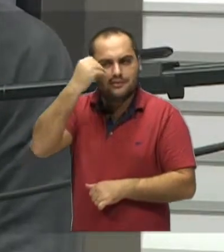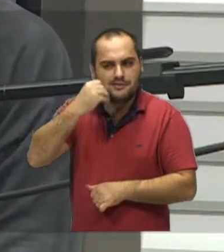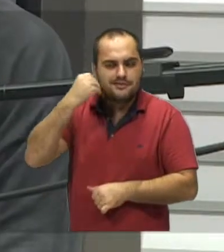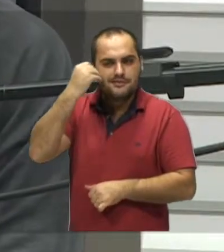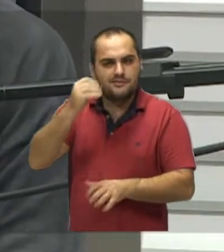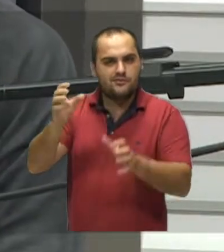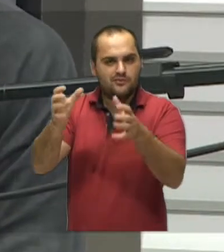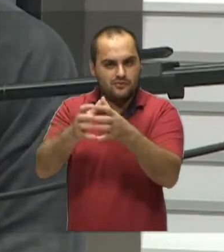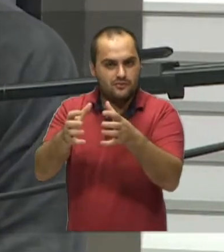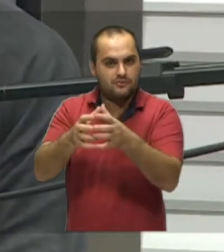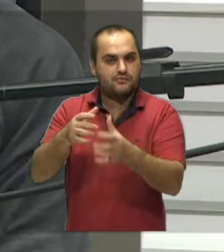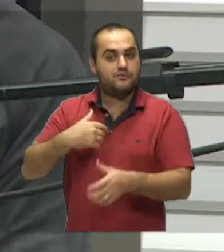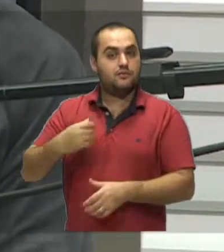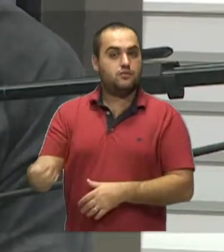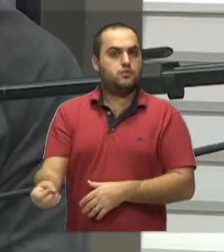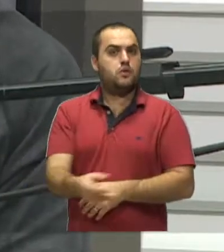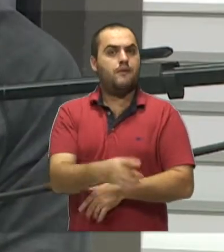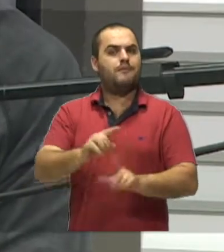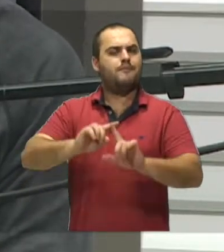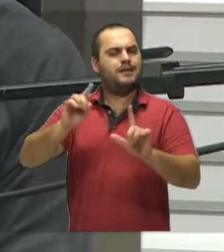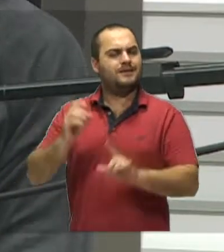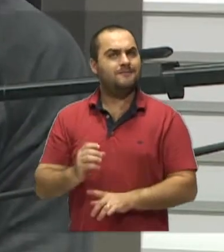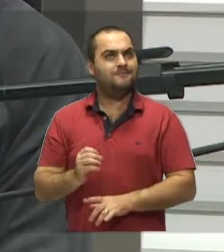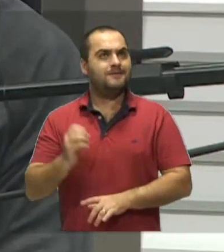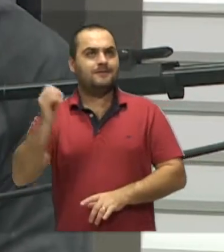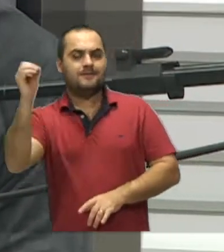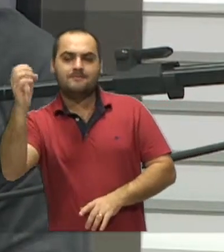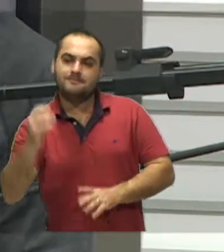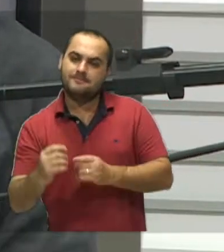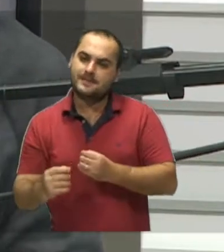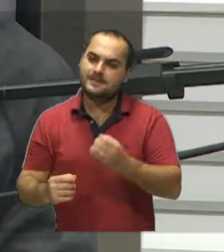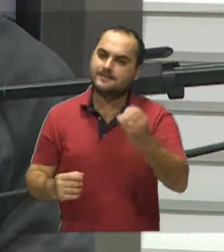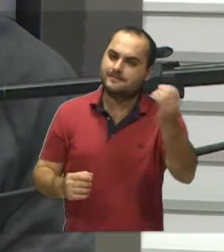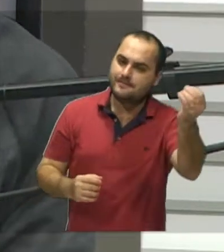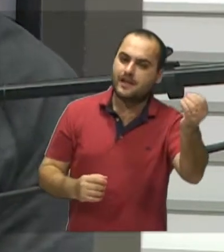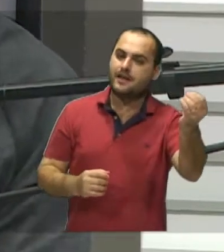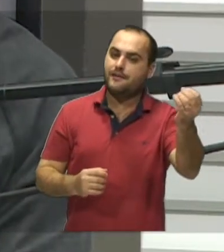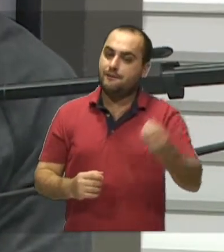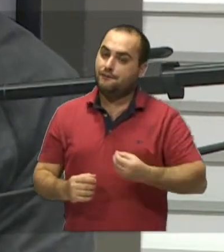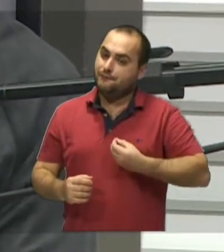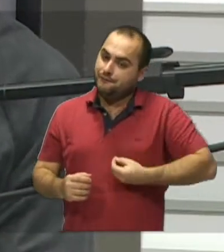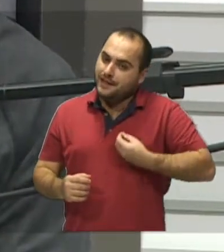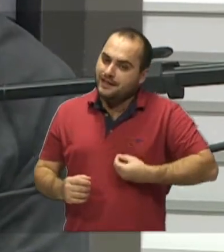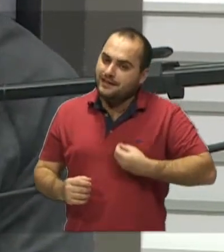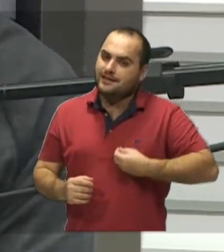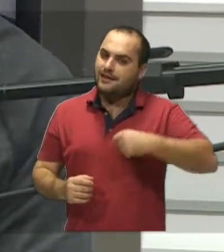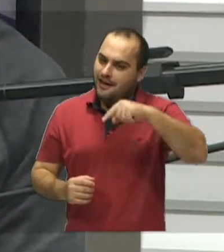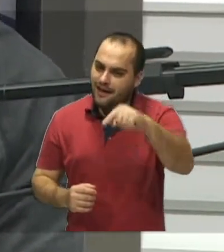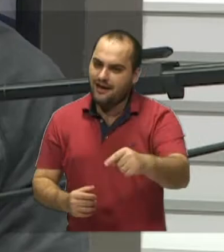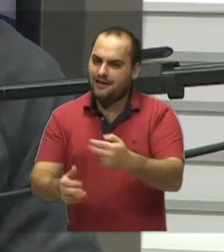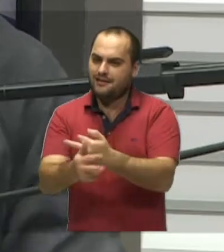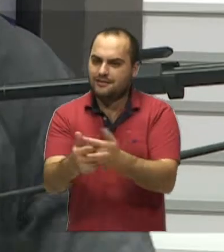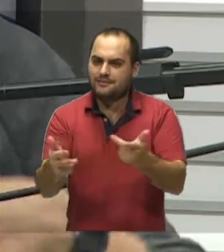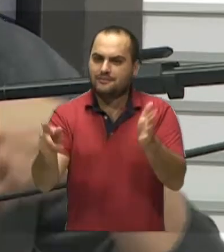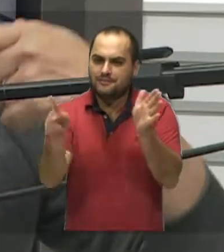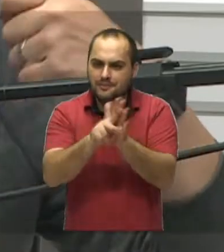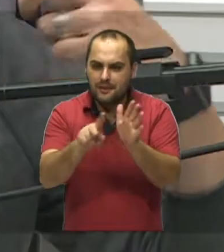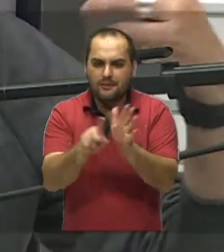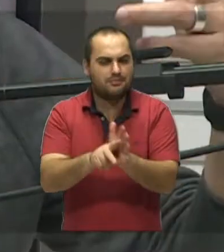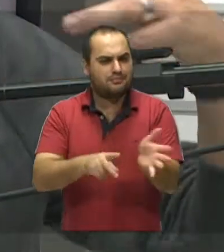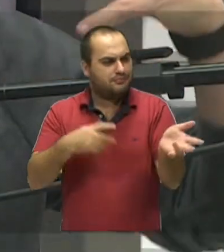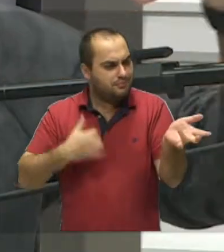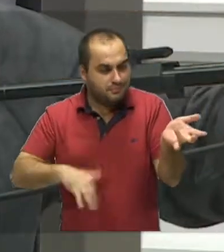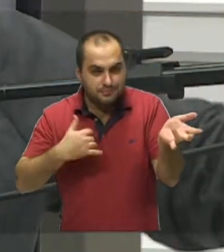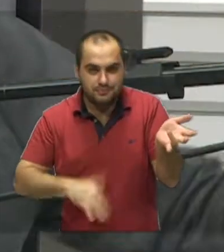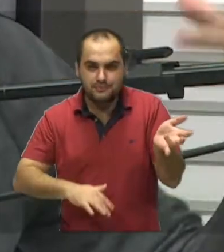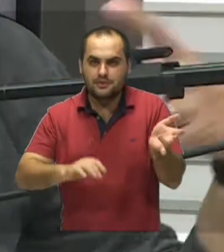de eu ser muito nova, mas a gente viajava muito, então eu pude logo viver essa realidade de viajar para tocar, né? De fazer show